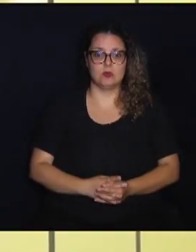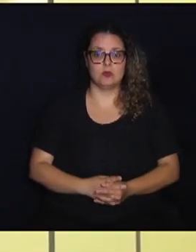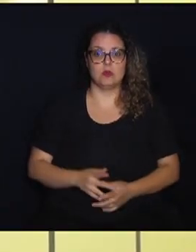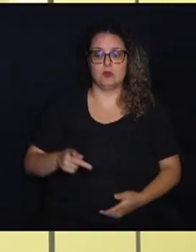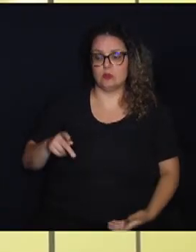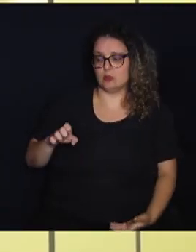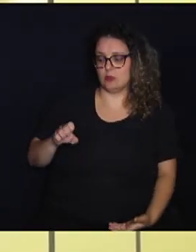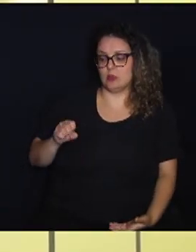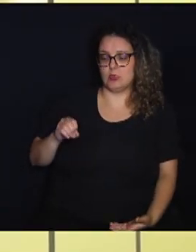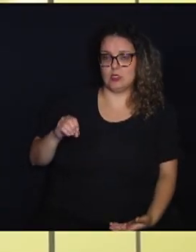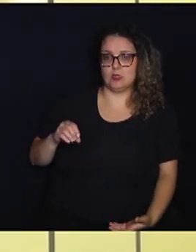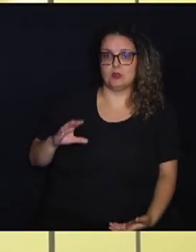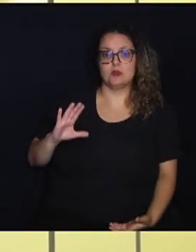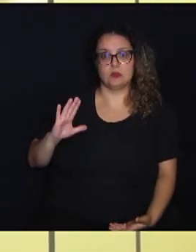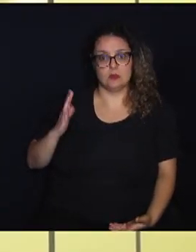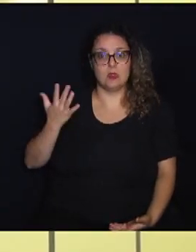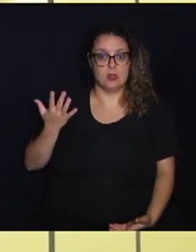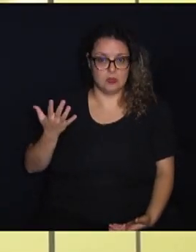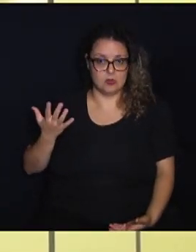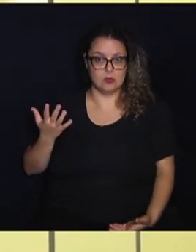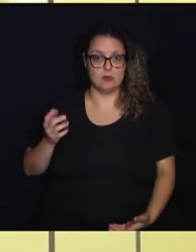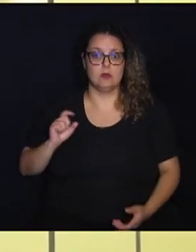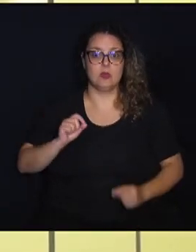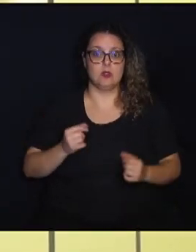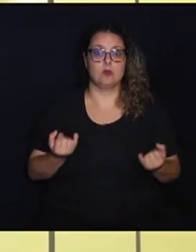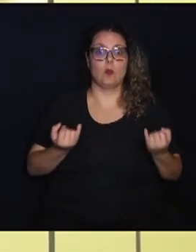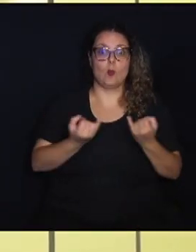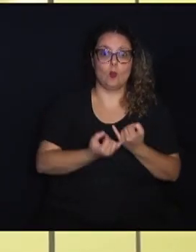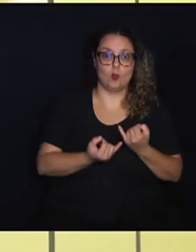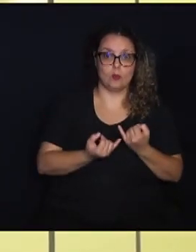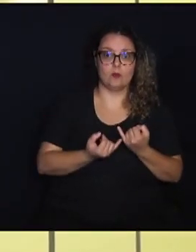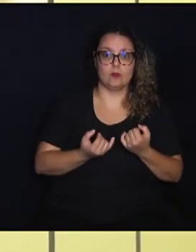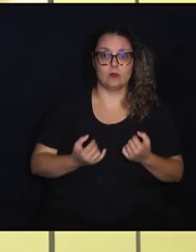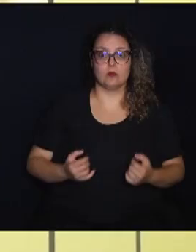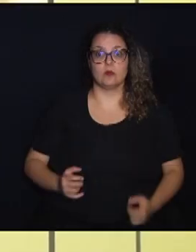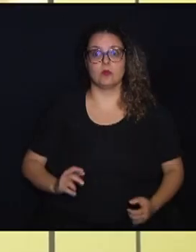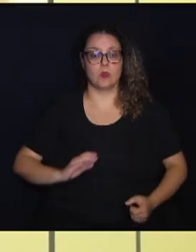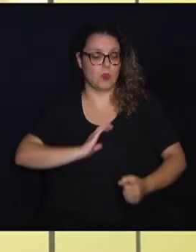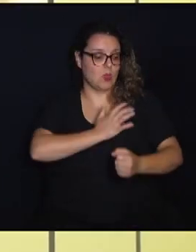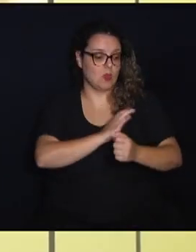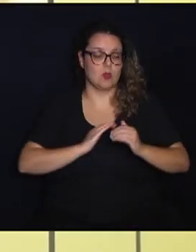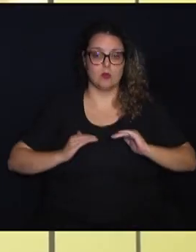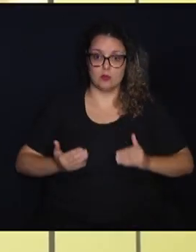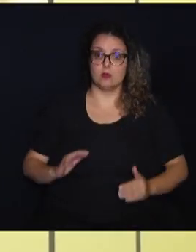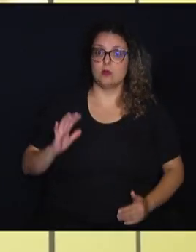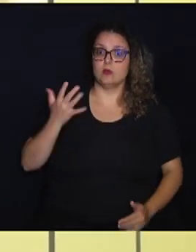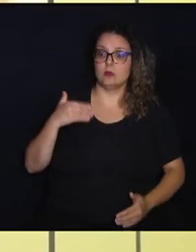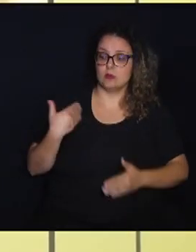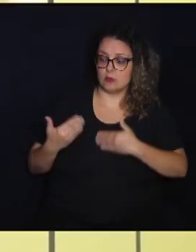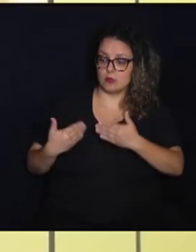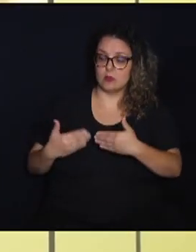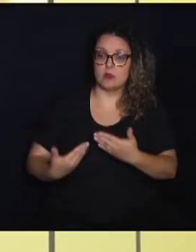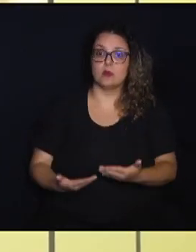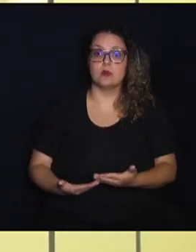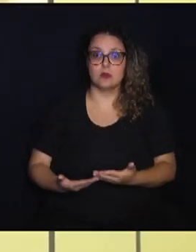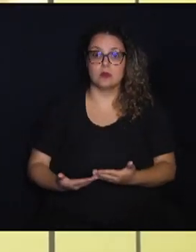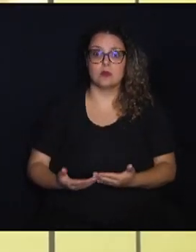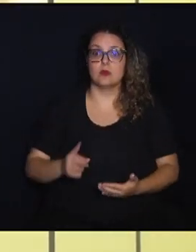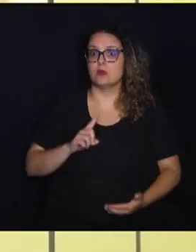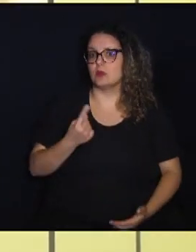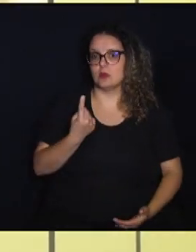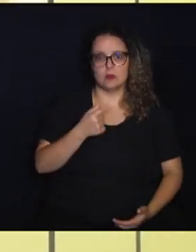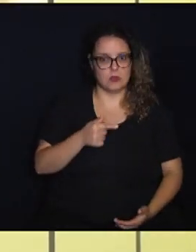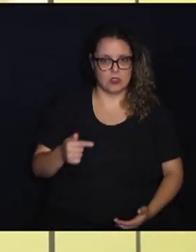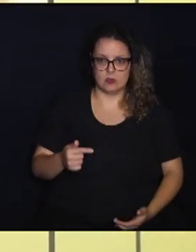vai acontecer para quem precisa perder. Tá. E a questão do ganho muscular também vai acontecer ao decorrer desse processo. Não é em uma semana, não